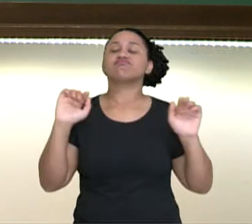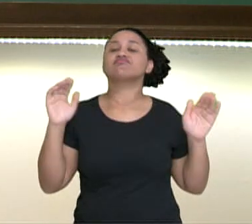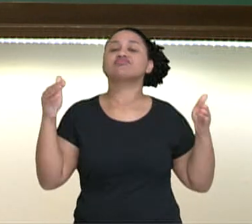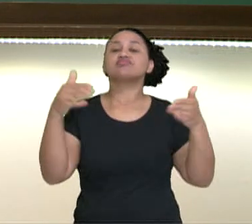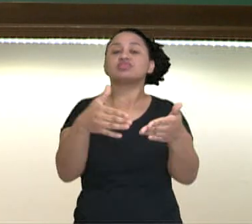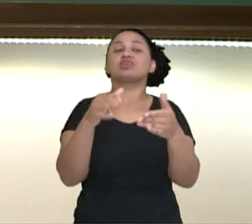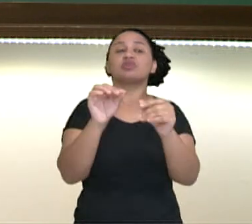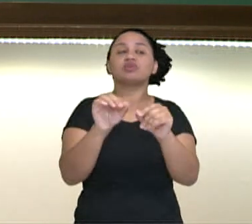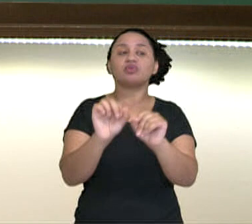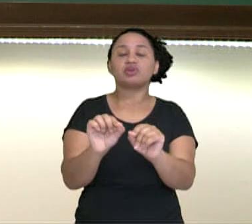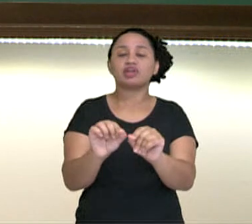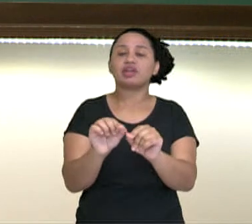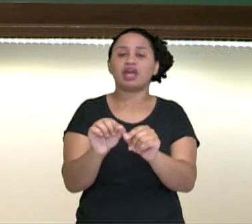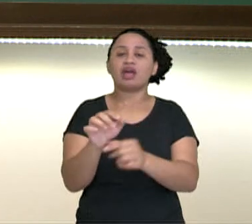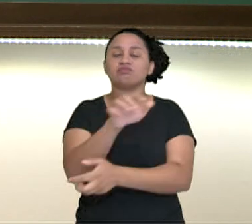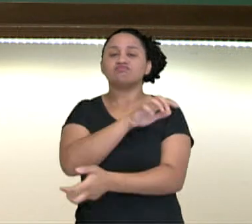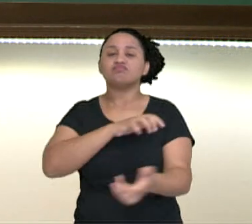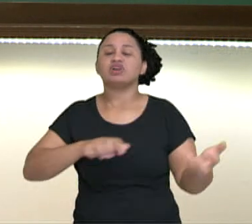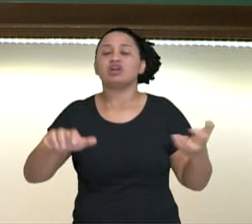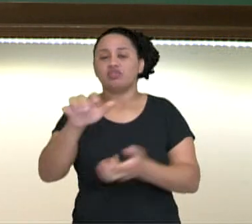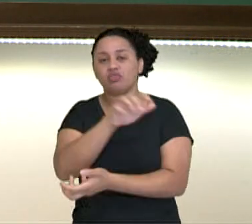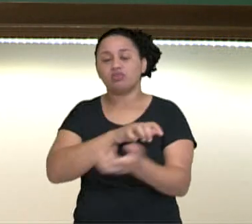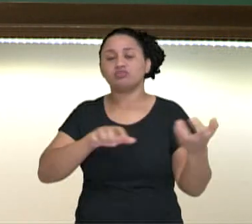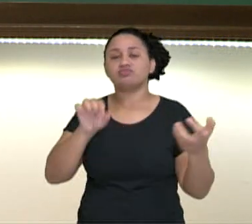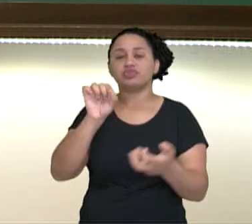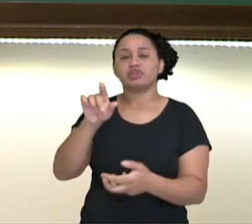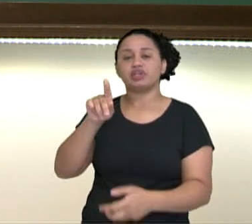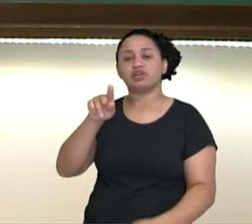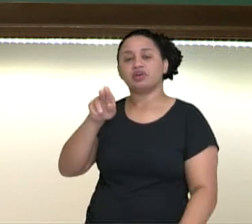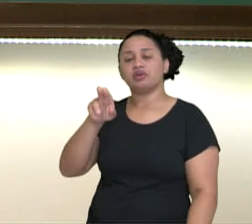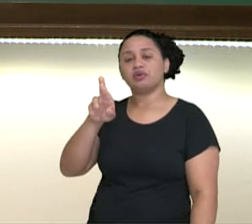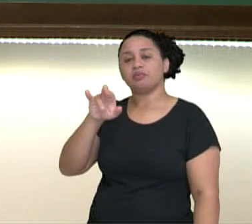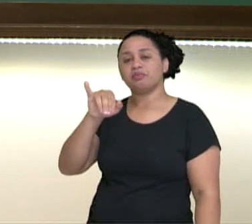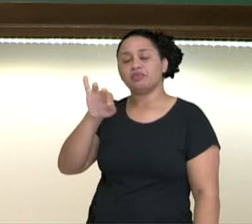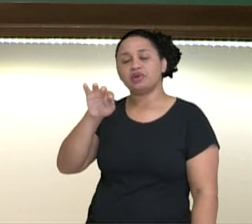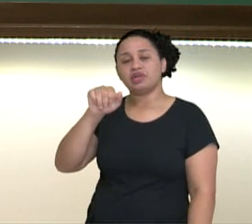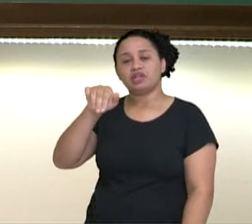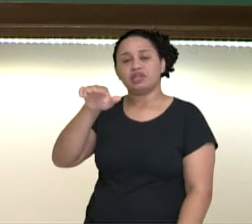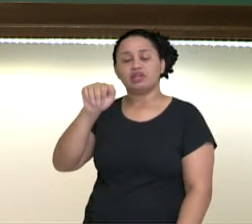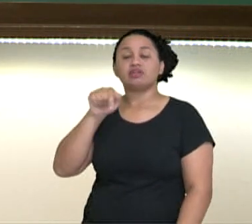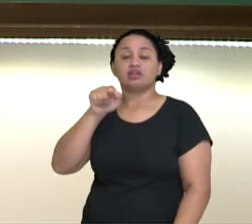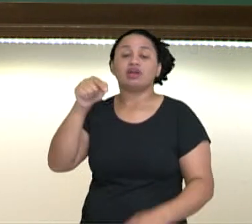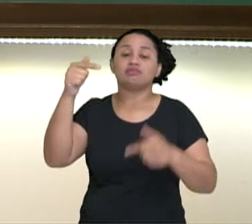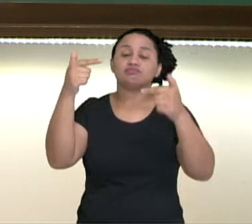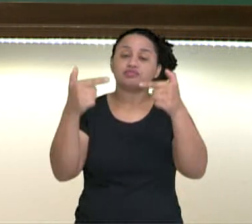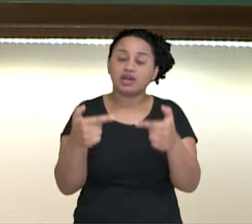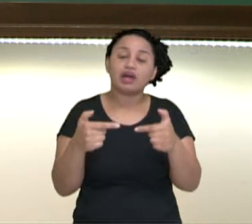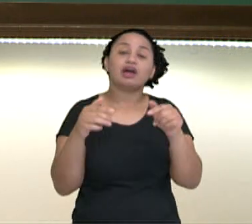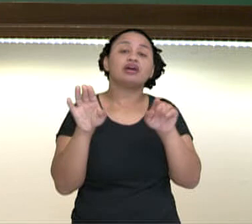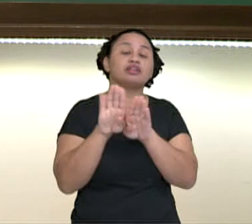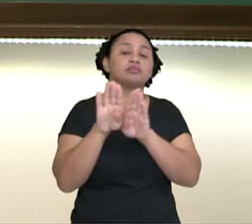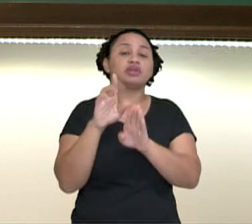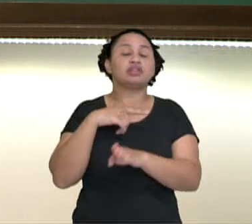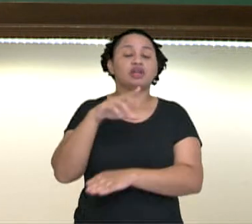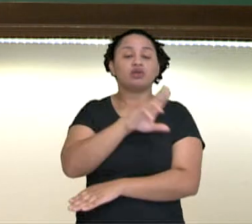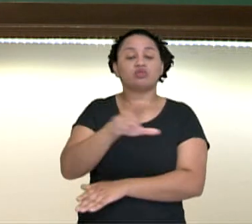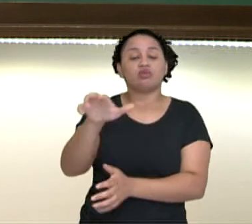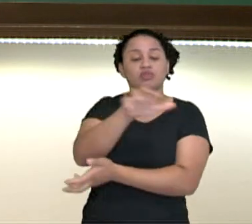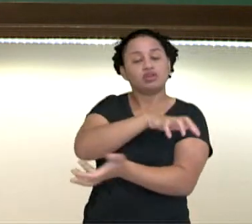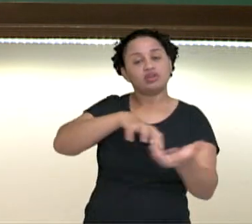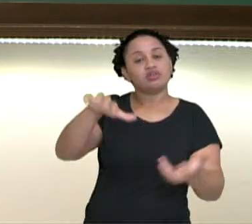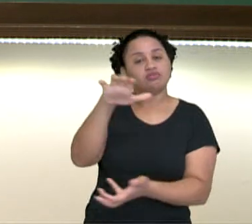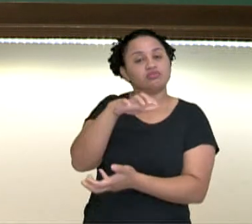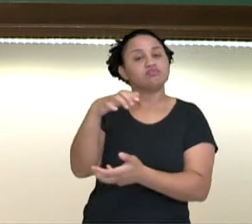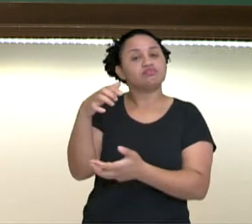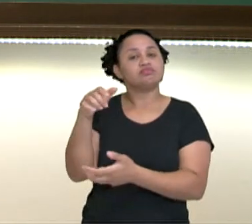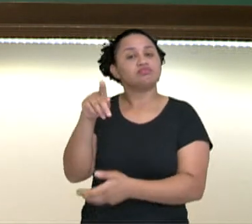na chamada Revolução Puritana. Essa guerra civil, então, ela acaba também sendo chamada de Revolução